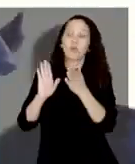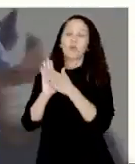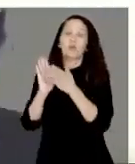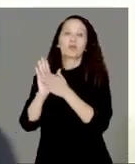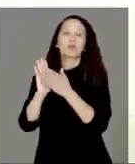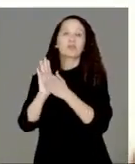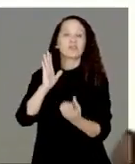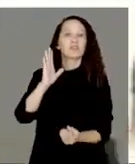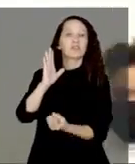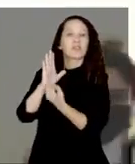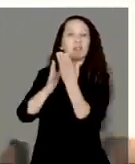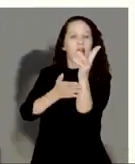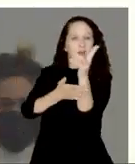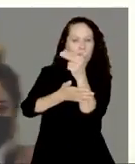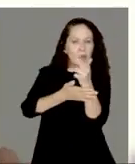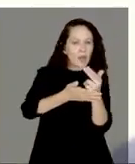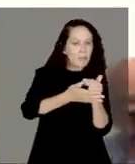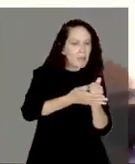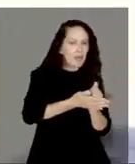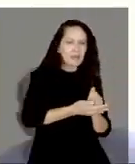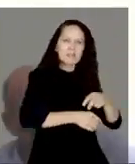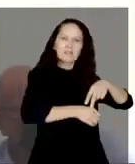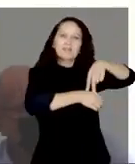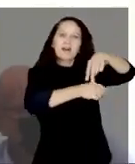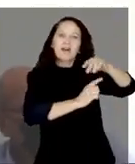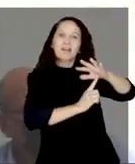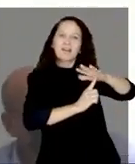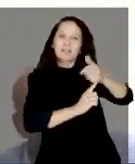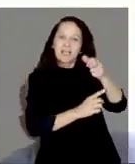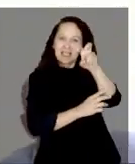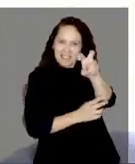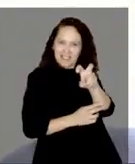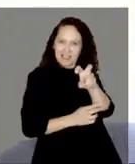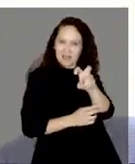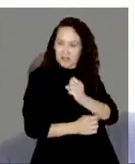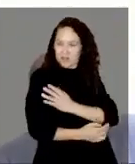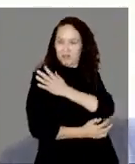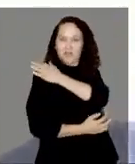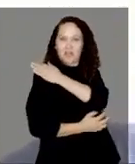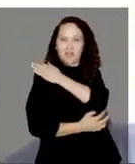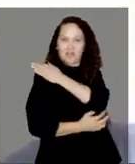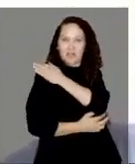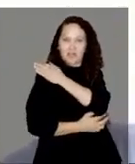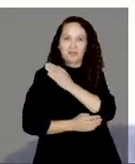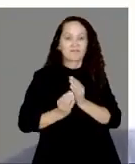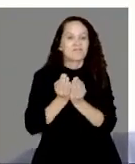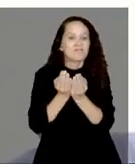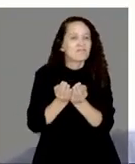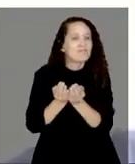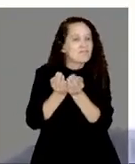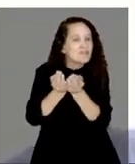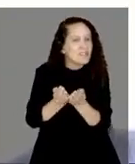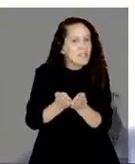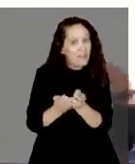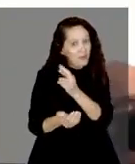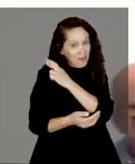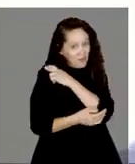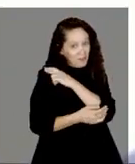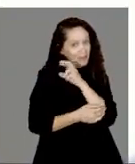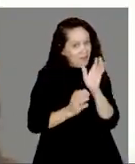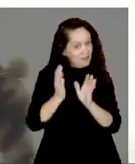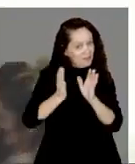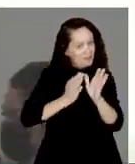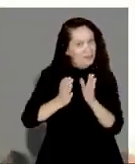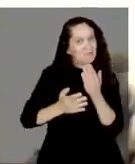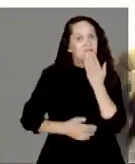pouco a história desse país. Nós temos a obrigação de contar, porque a história desse país sempre